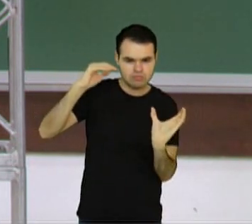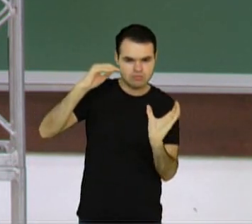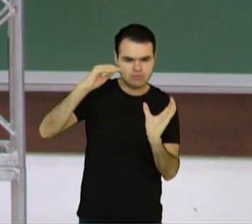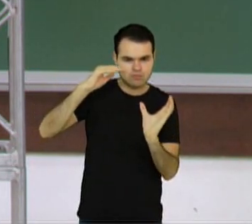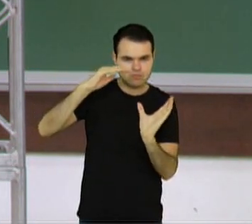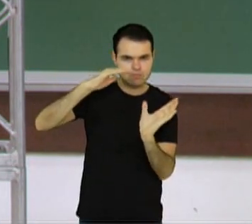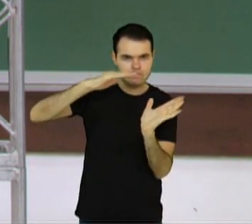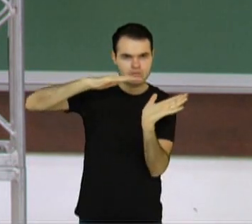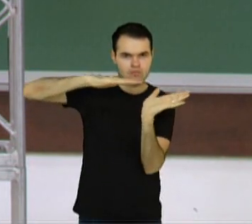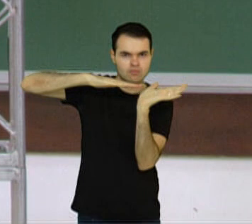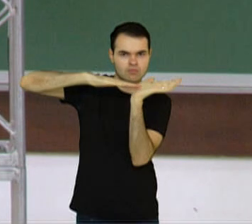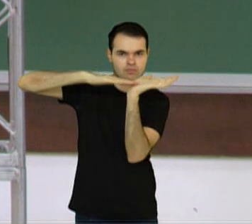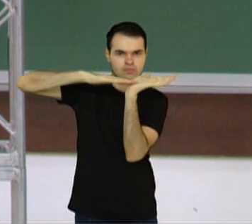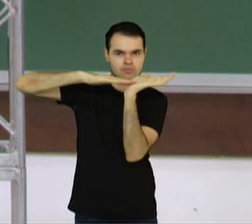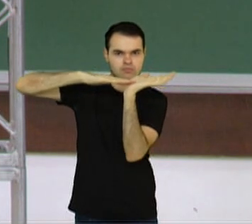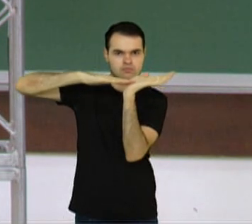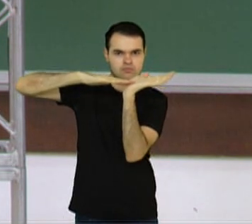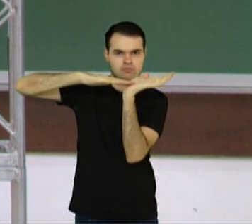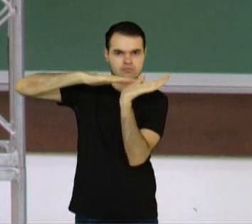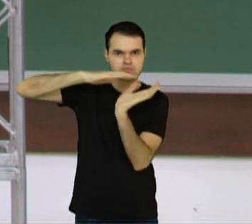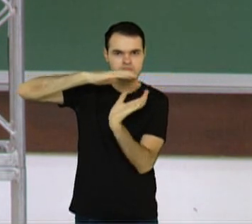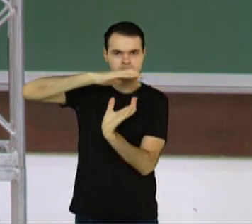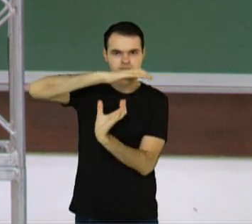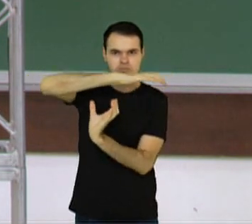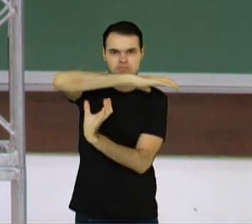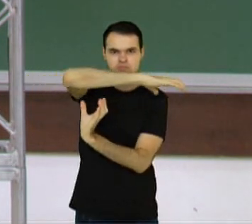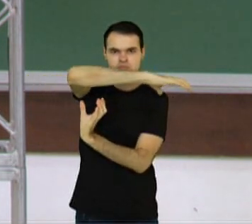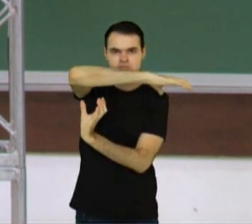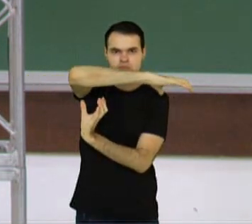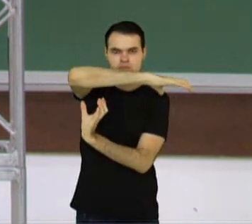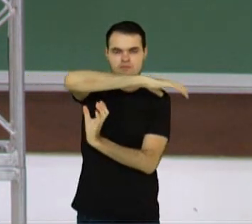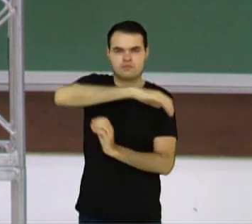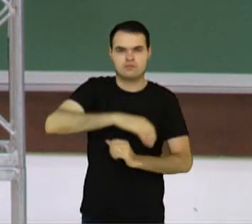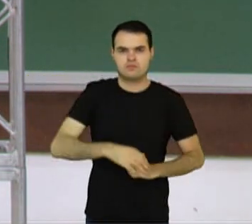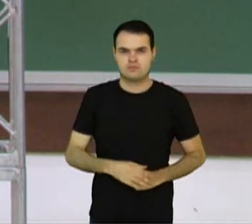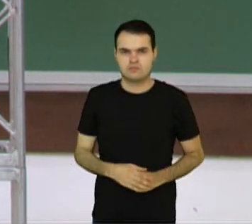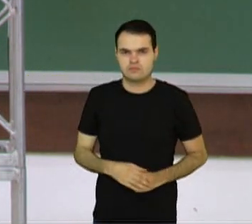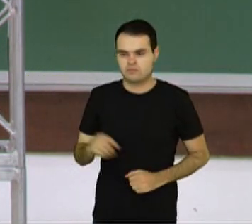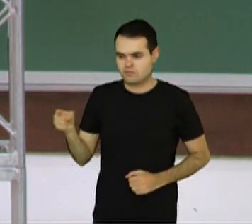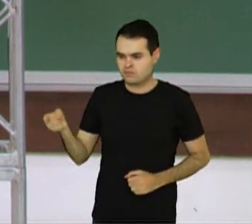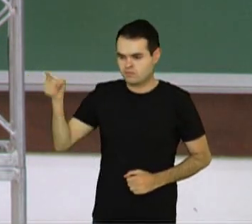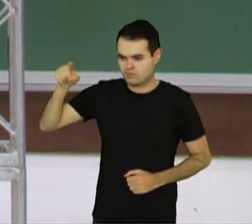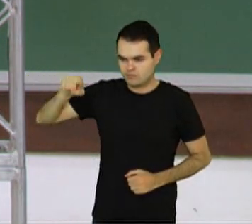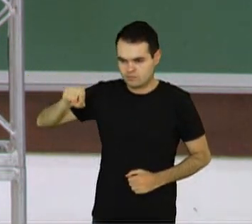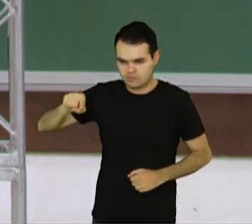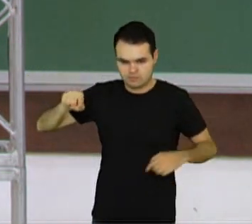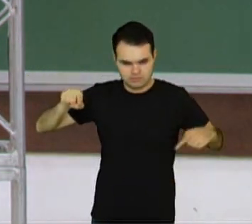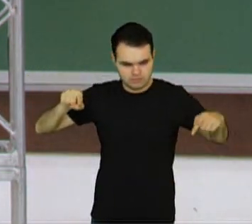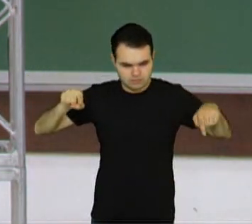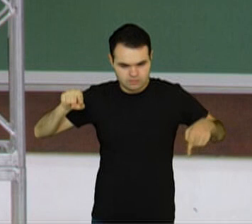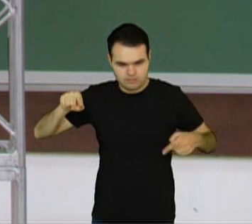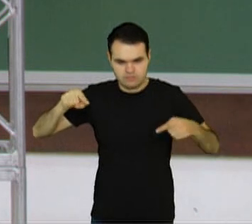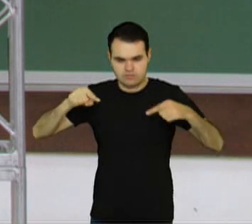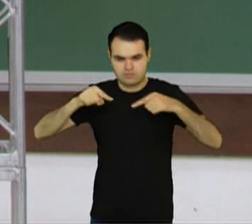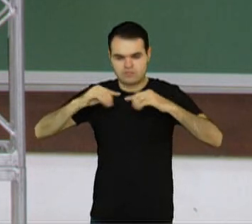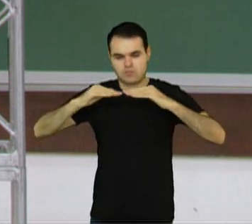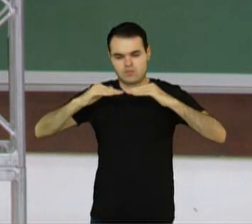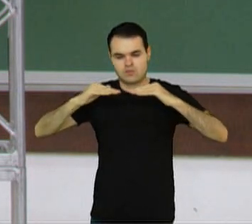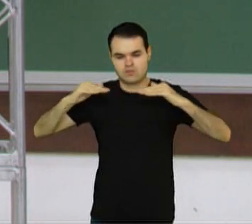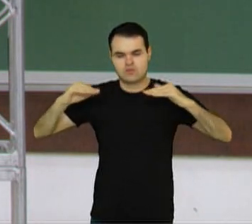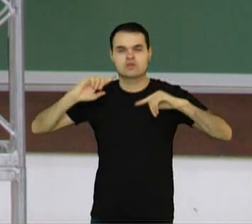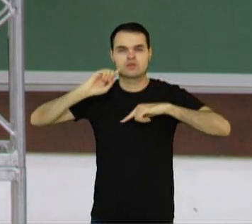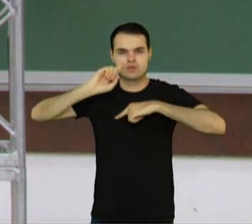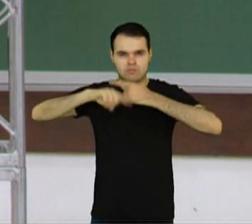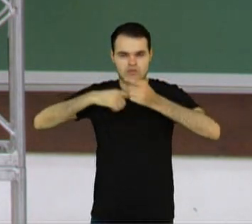amplitudes forem exatamente iguais, certo? Caso contrário, acaba sendo uma interferência destrutiva. Então, vamos ali, me acompanhe na tela